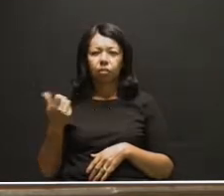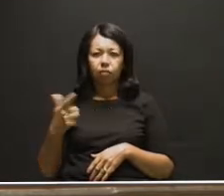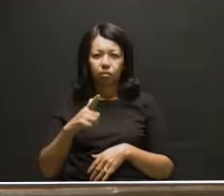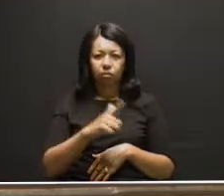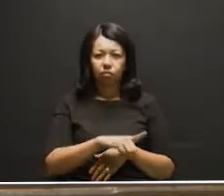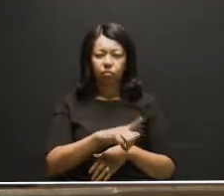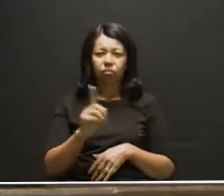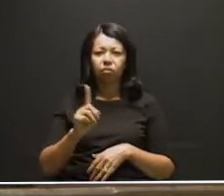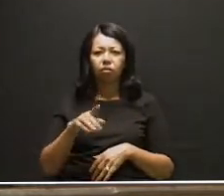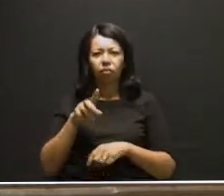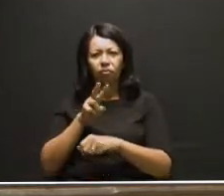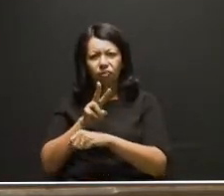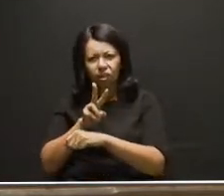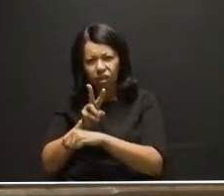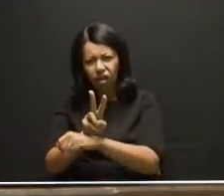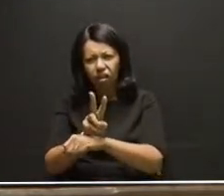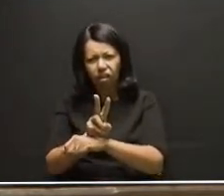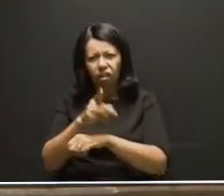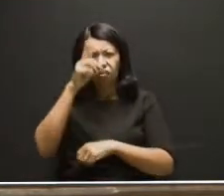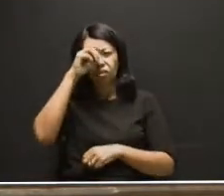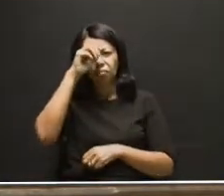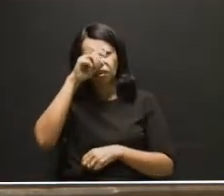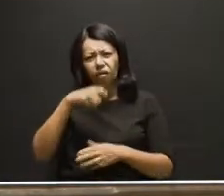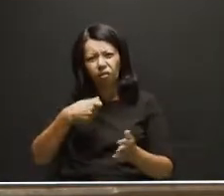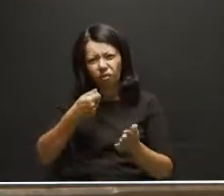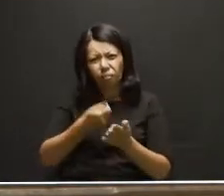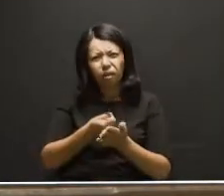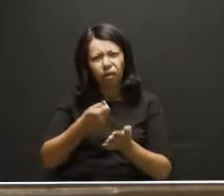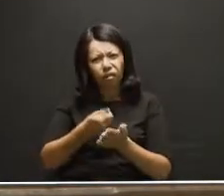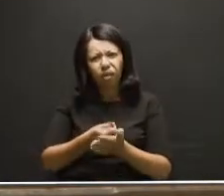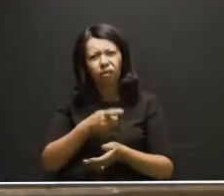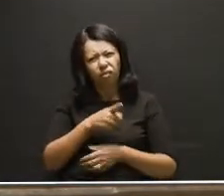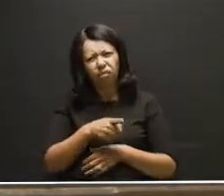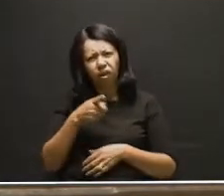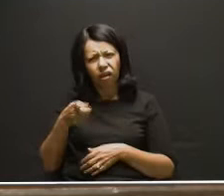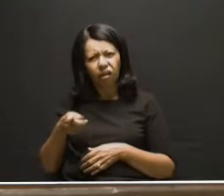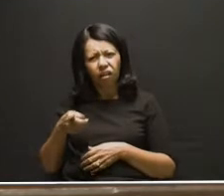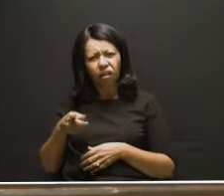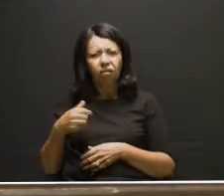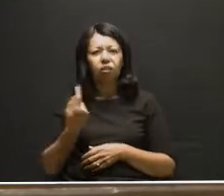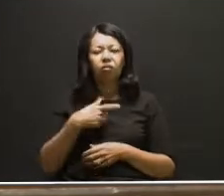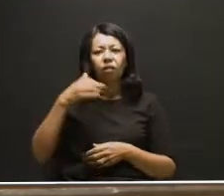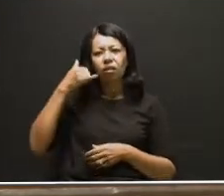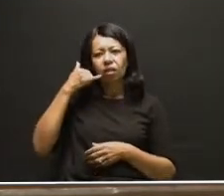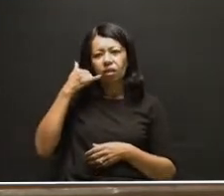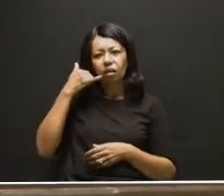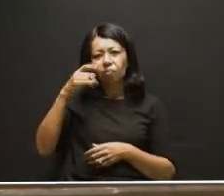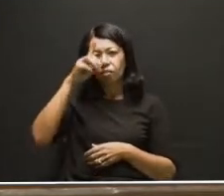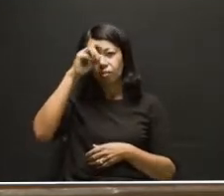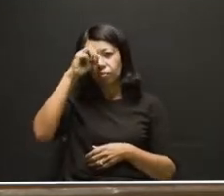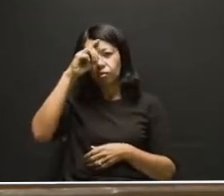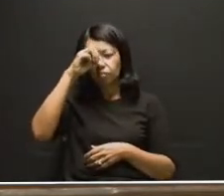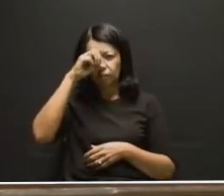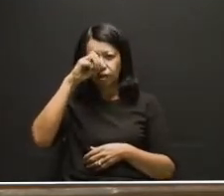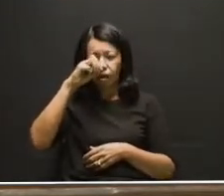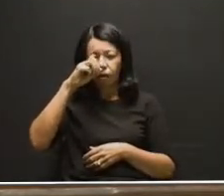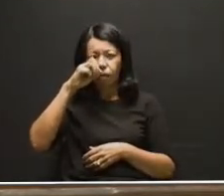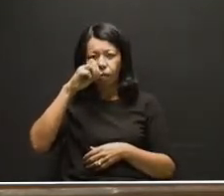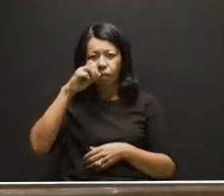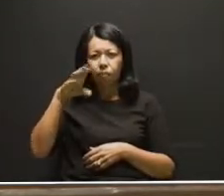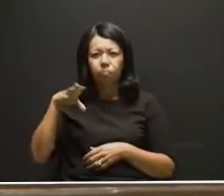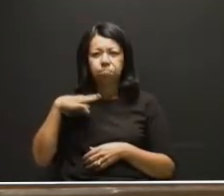não fiscaliza o hospital que é de dever deles quando nós ligamos o hospital o